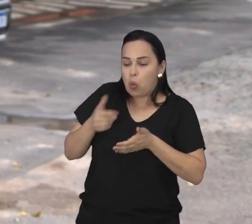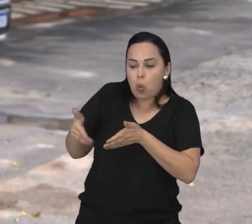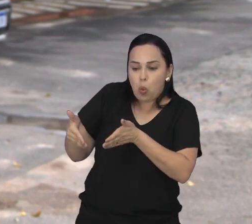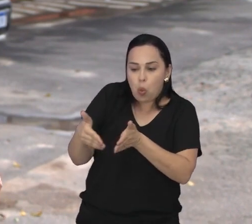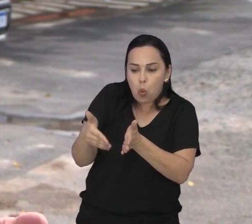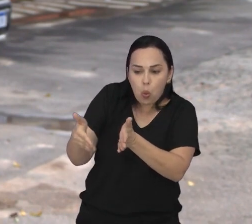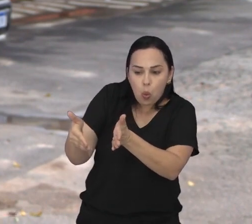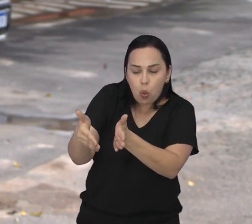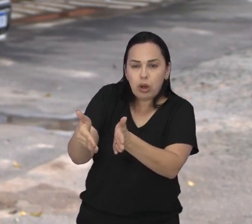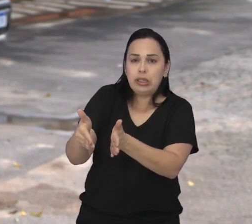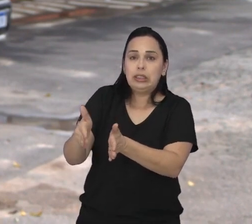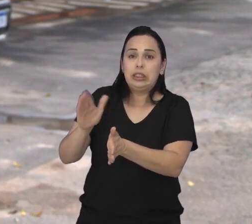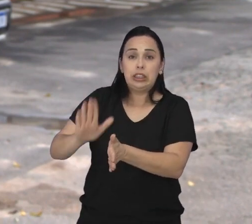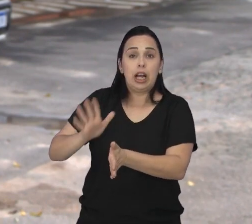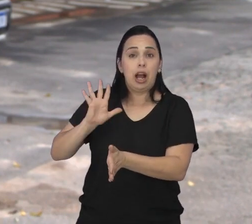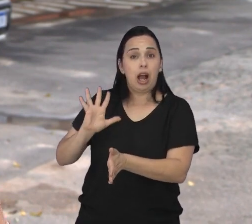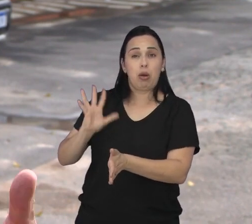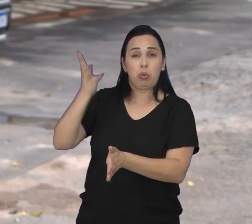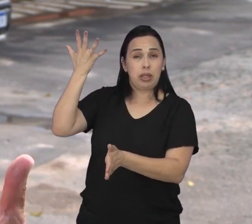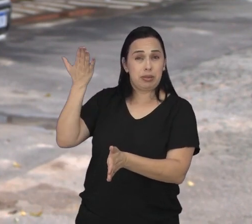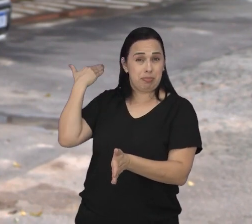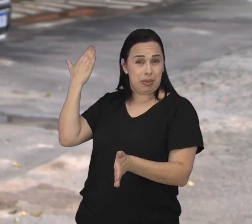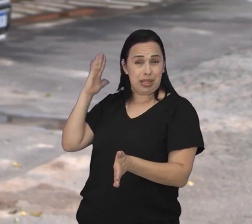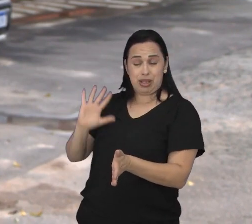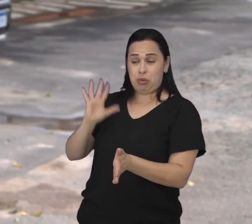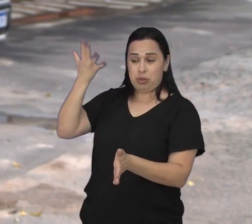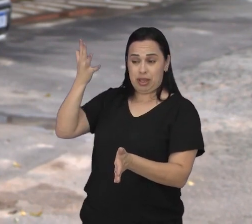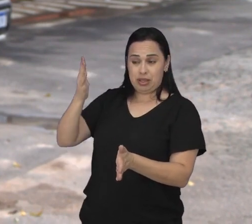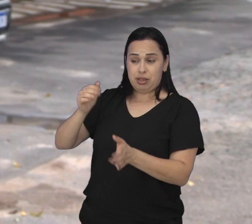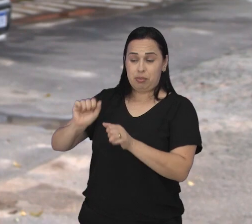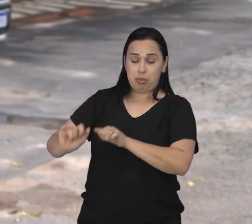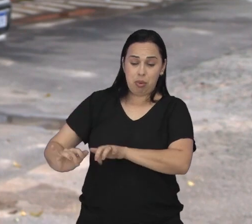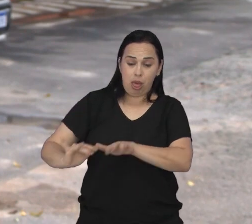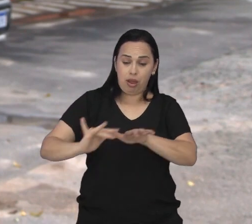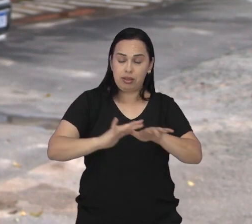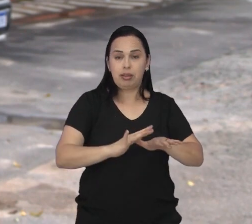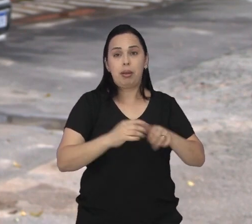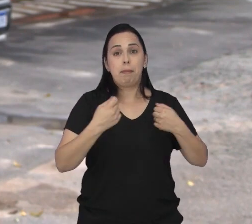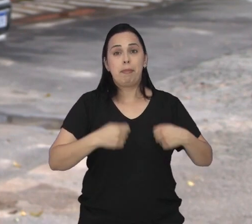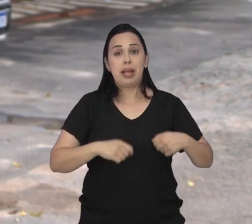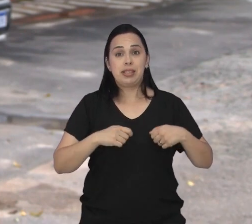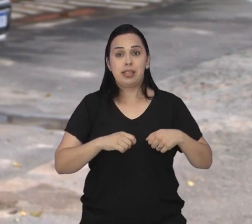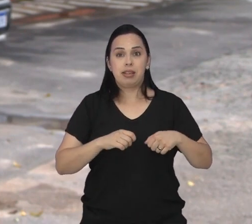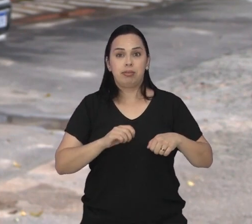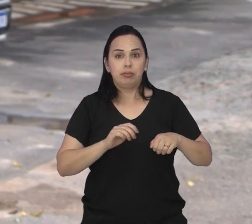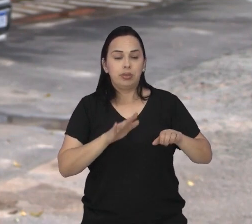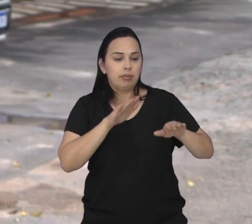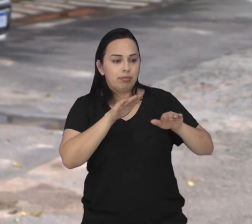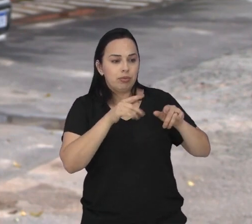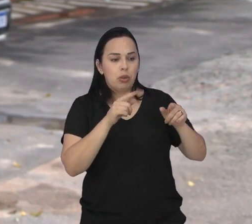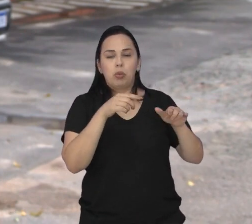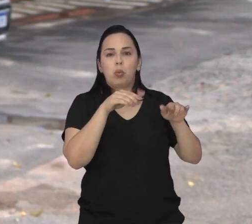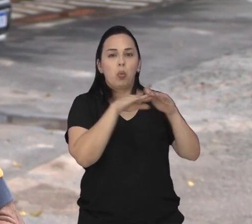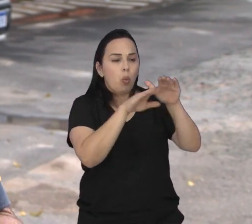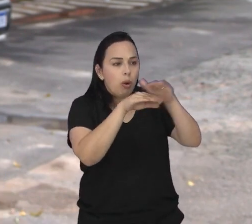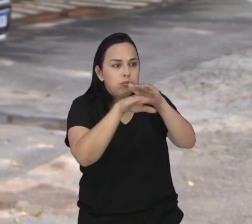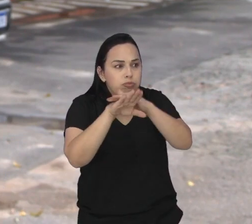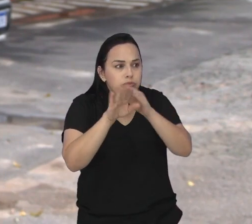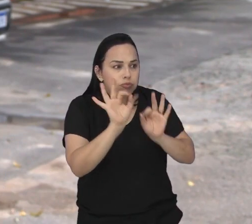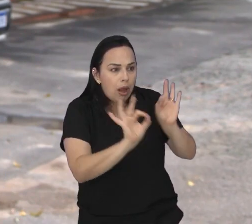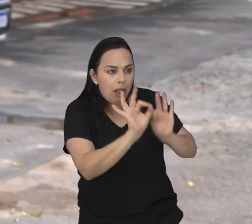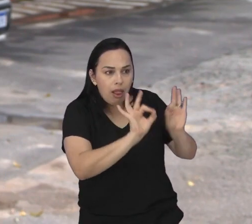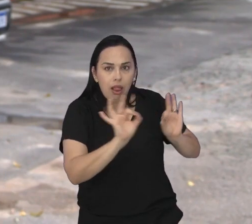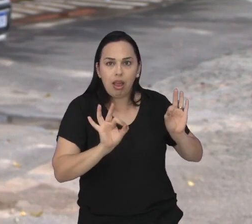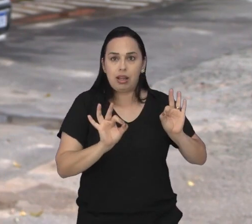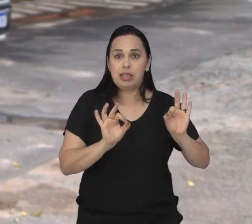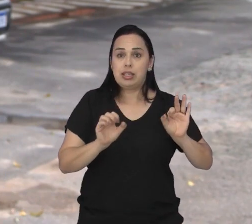rio, um lugar que já tem históricos de alagamentos, de inundação, então tomar os cuidados com os pertences. E no